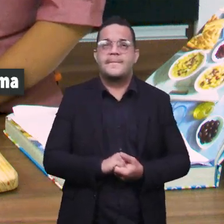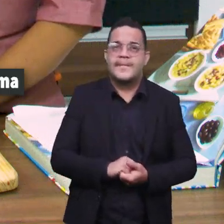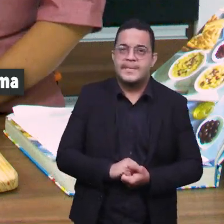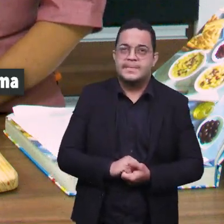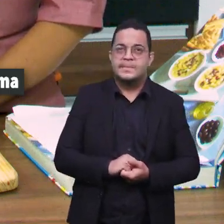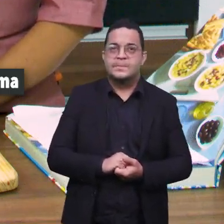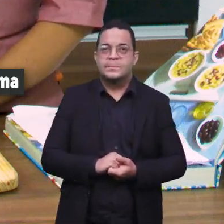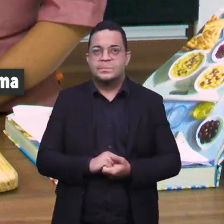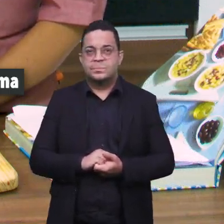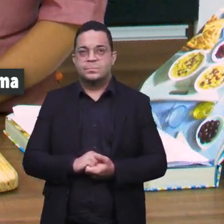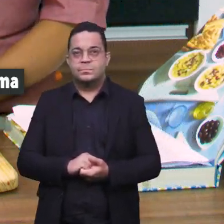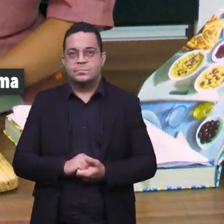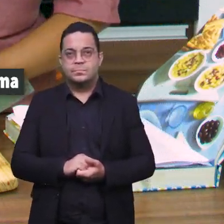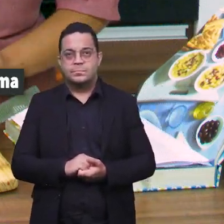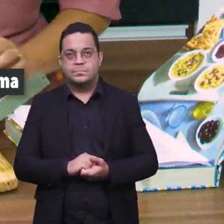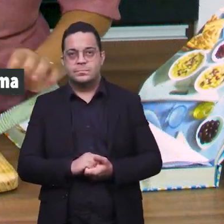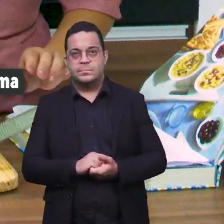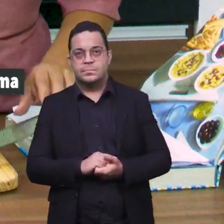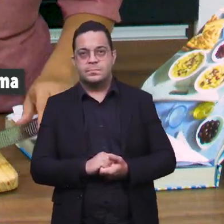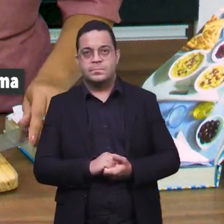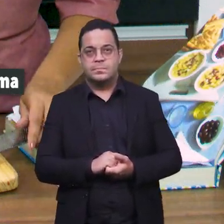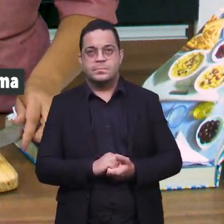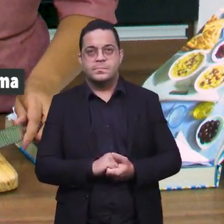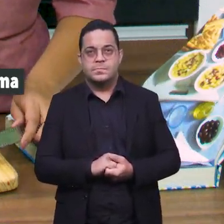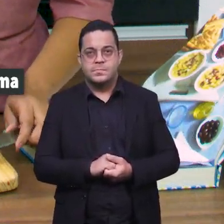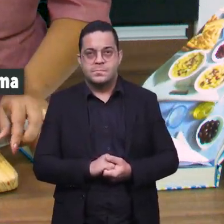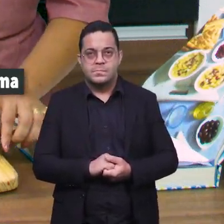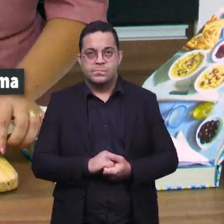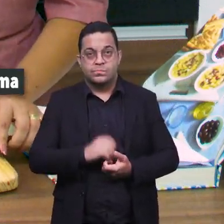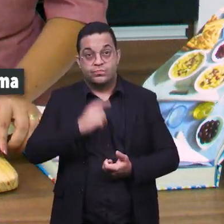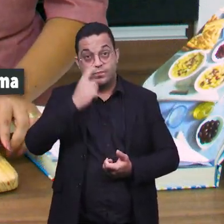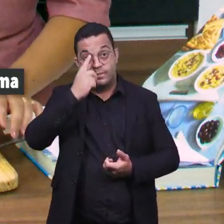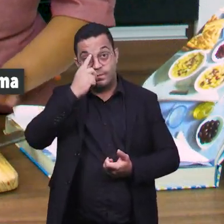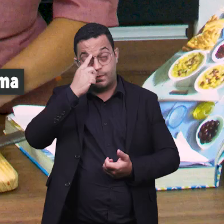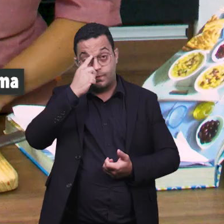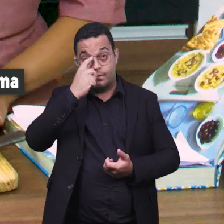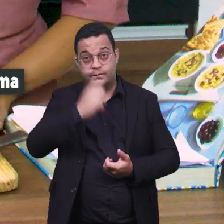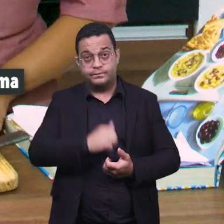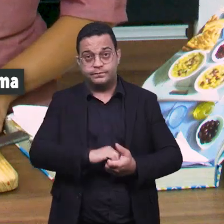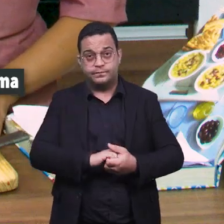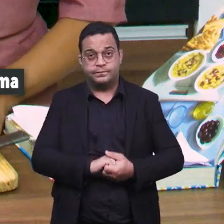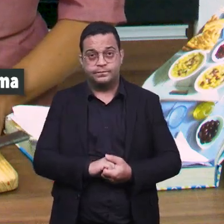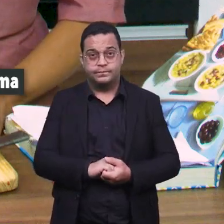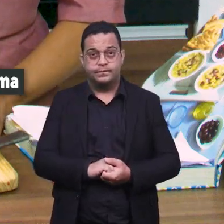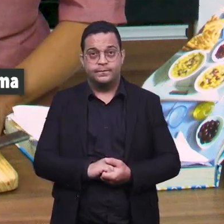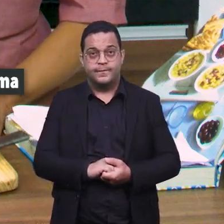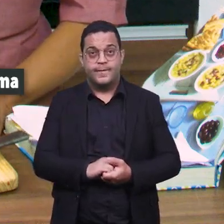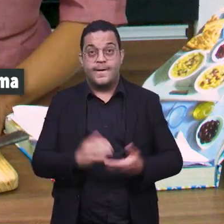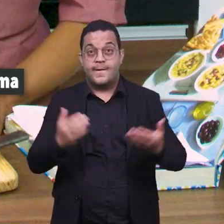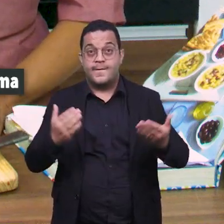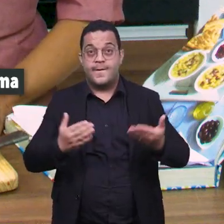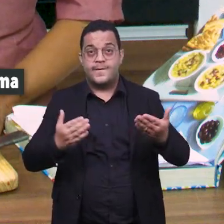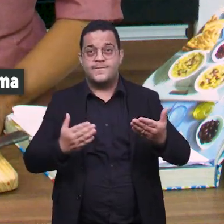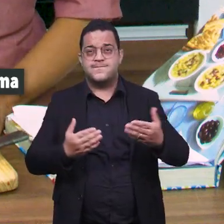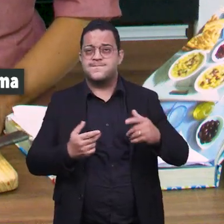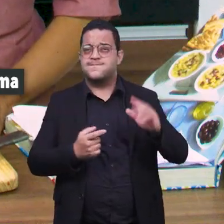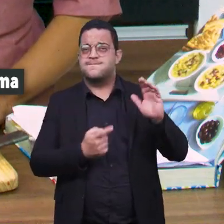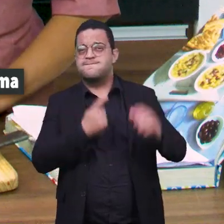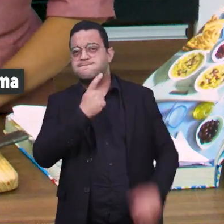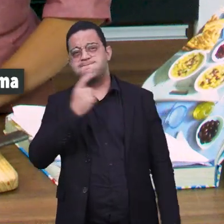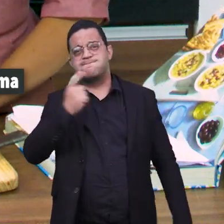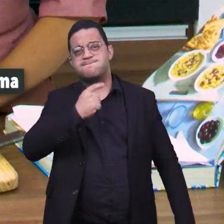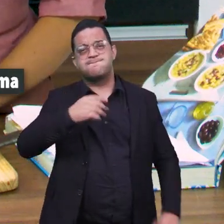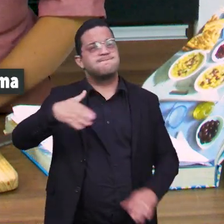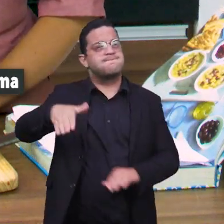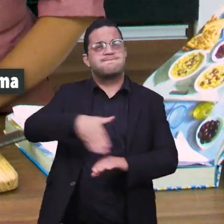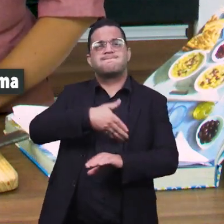excessos, tá? Então essa aqui é mais uma das dicas aí que a gente dá. Vamos agora para um pincel.